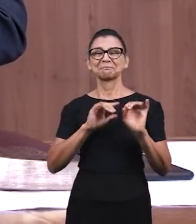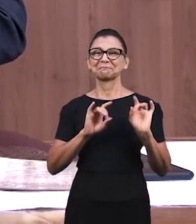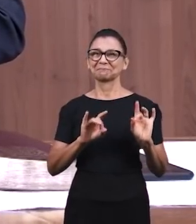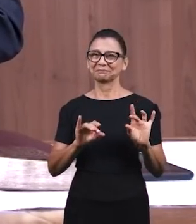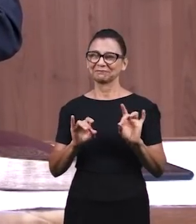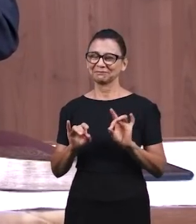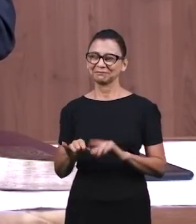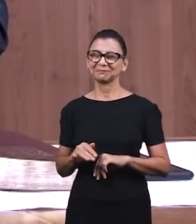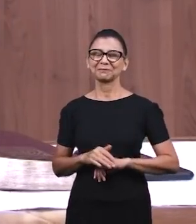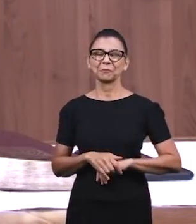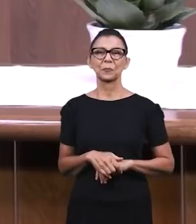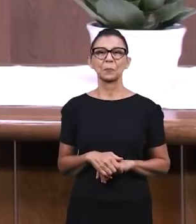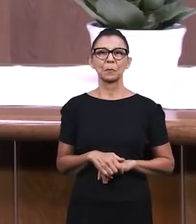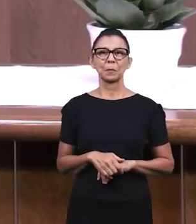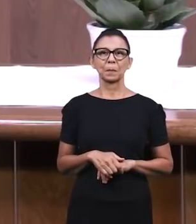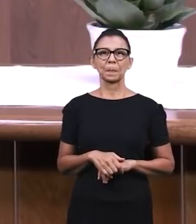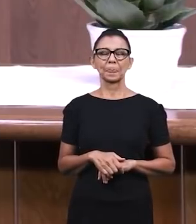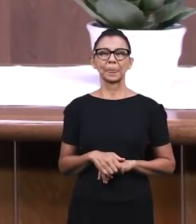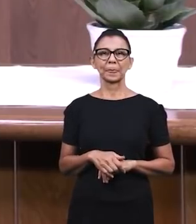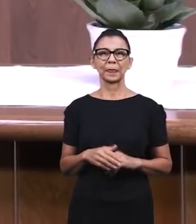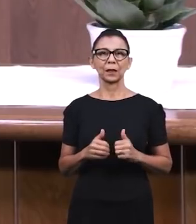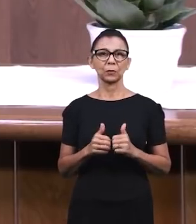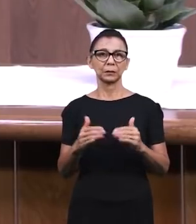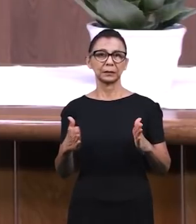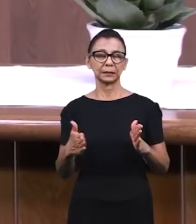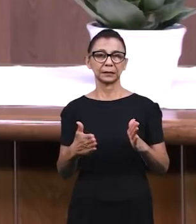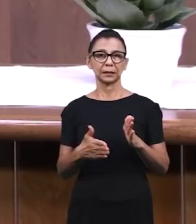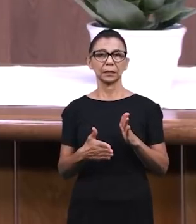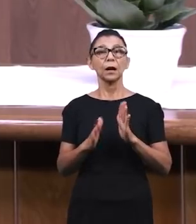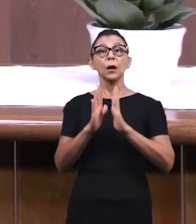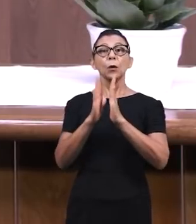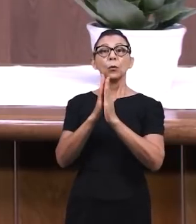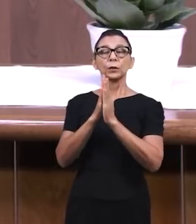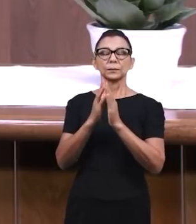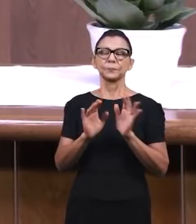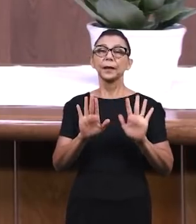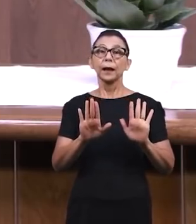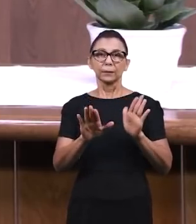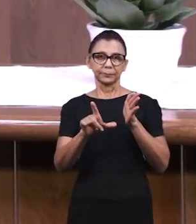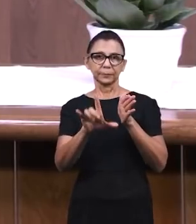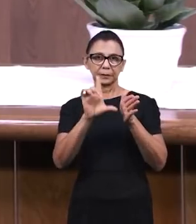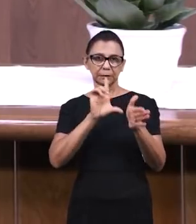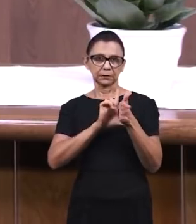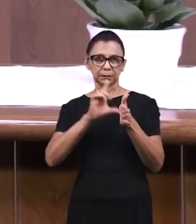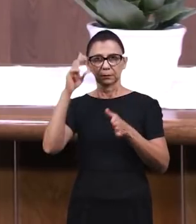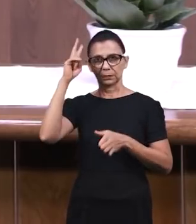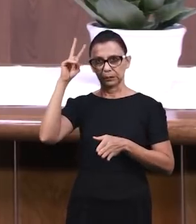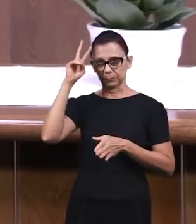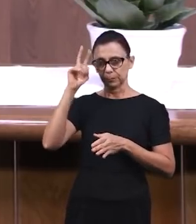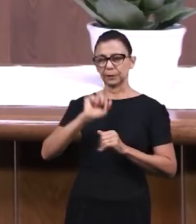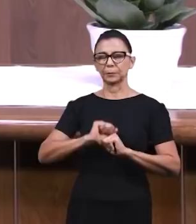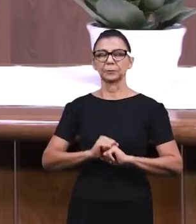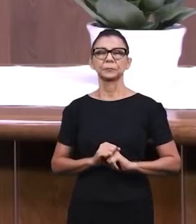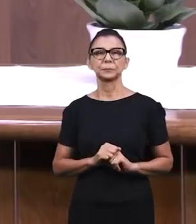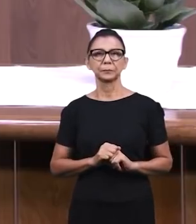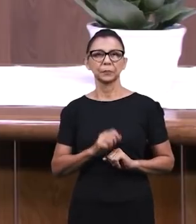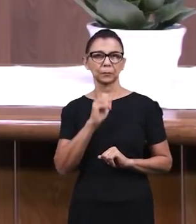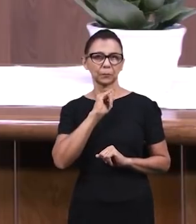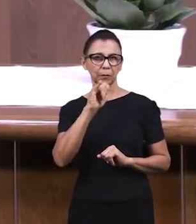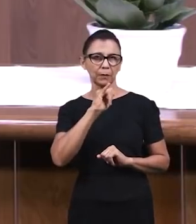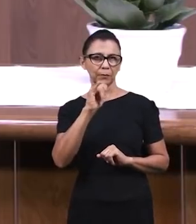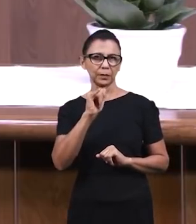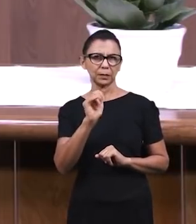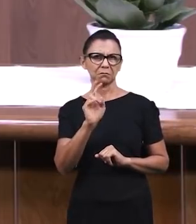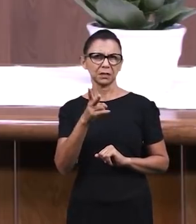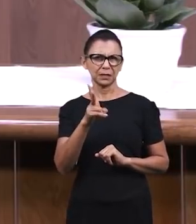esse momento especial. E nós vamos dar início a esse culto com uma oração. Mas antes, eu gostaria de lembrar de uma informação